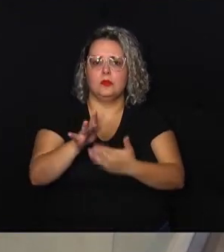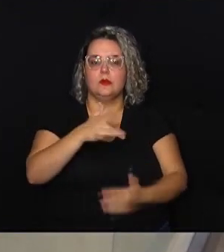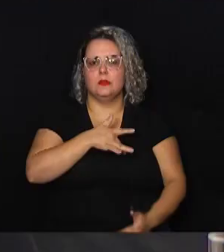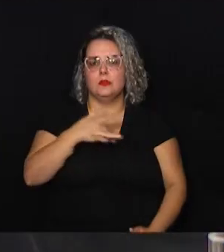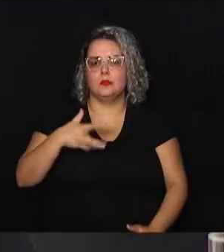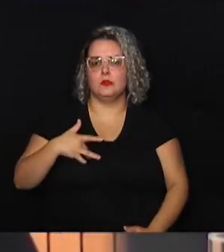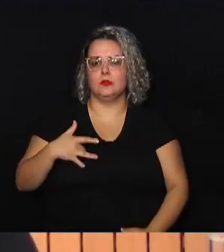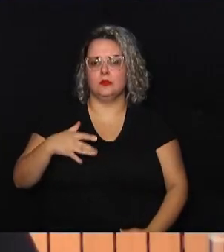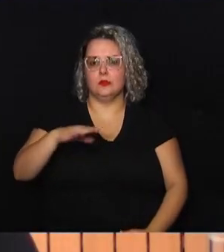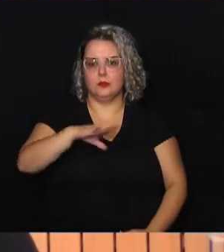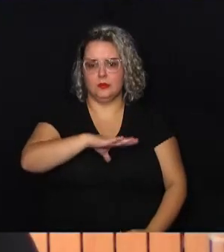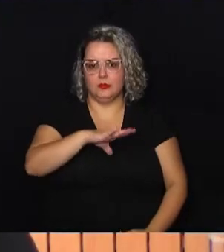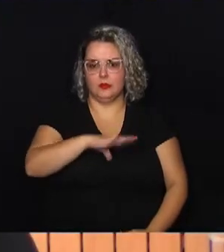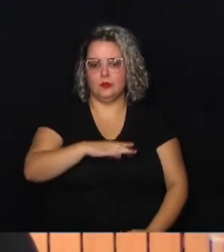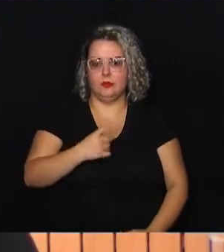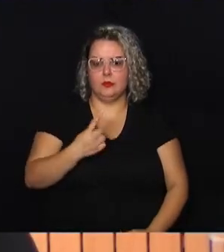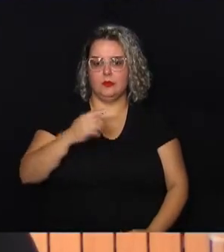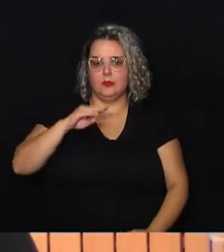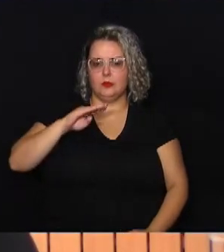município, que é